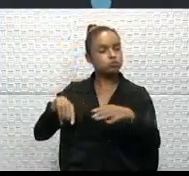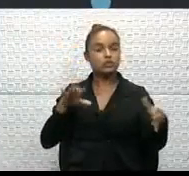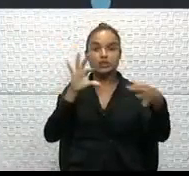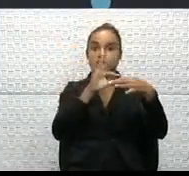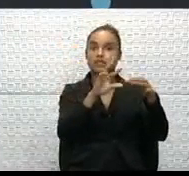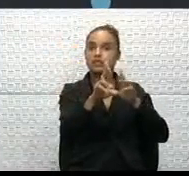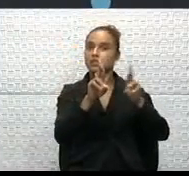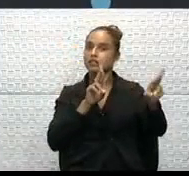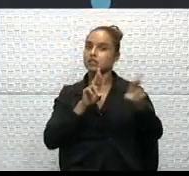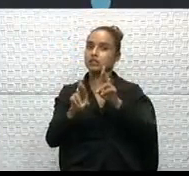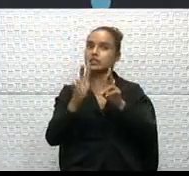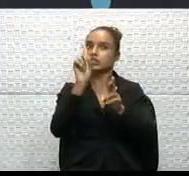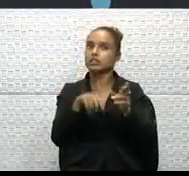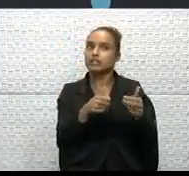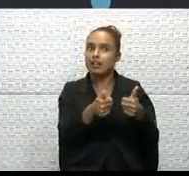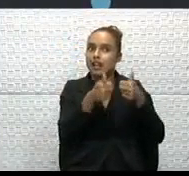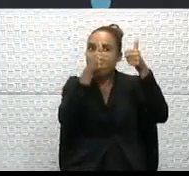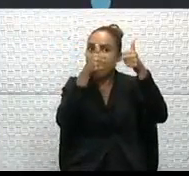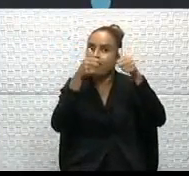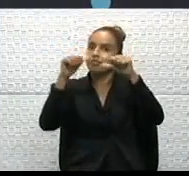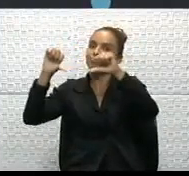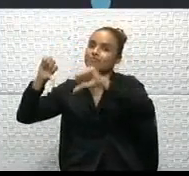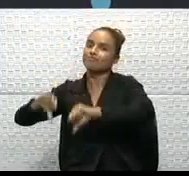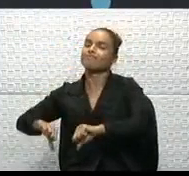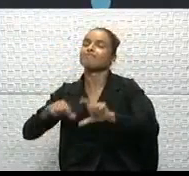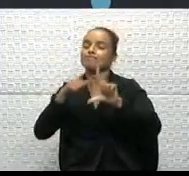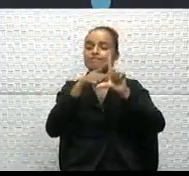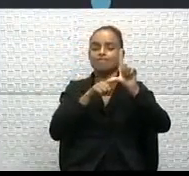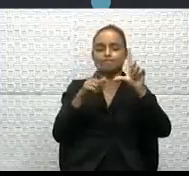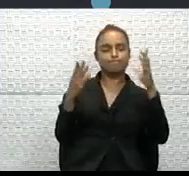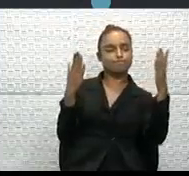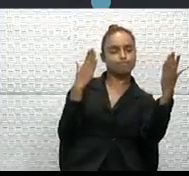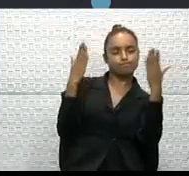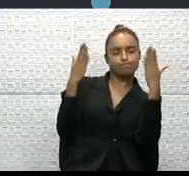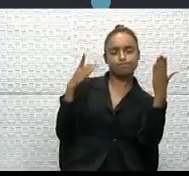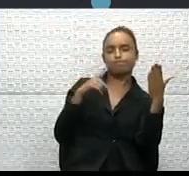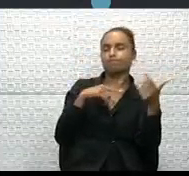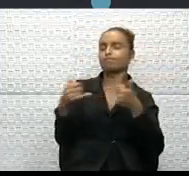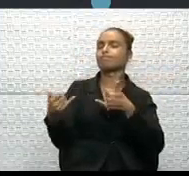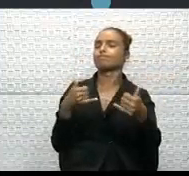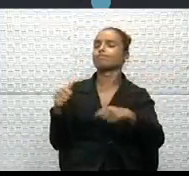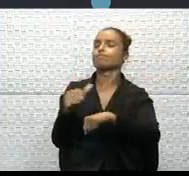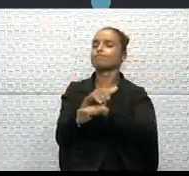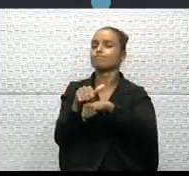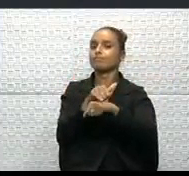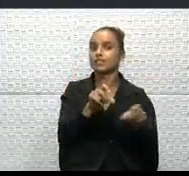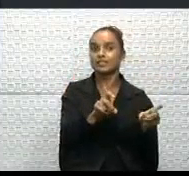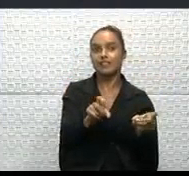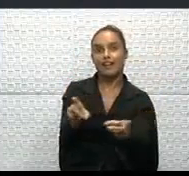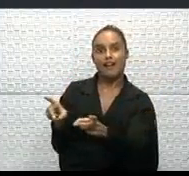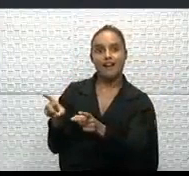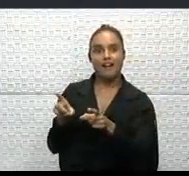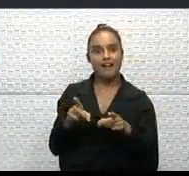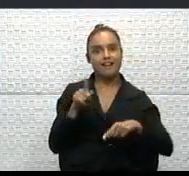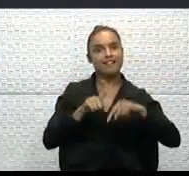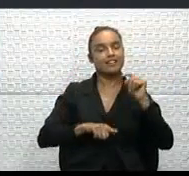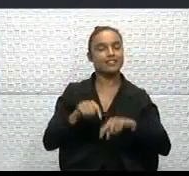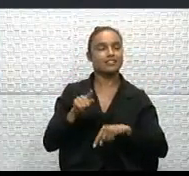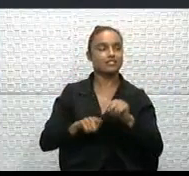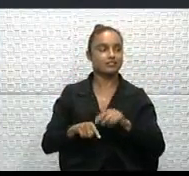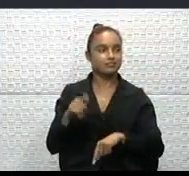correlação e se ela é forte ou fraca pode trazer valiosas informações para as estratégias de vendas. Em muitas